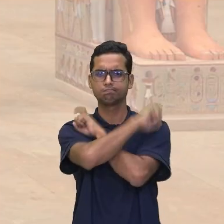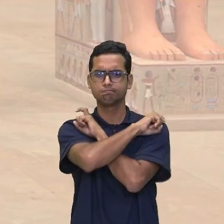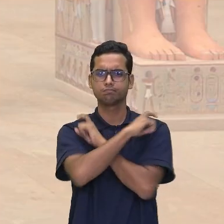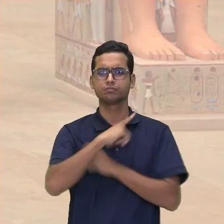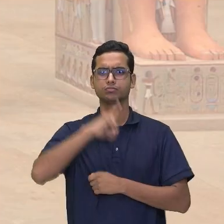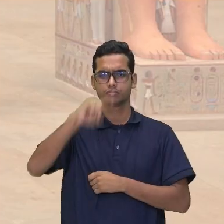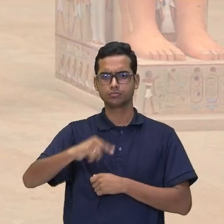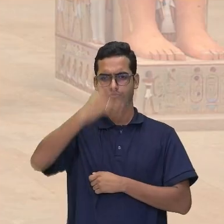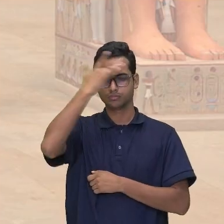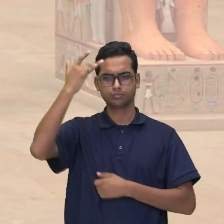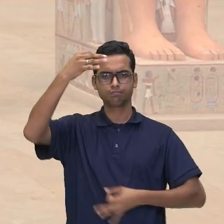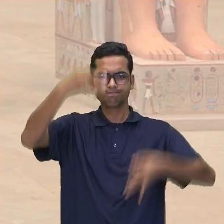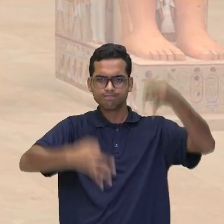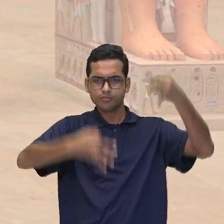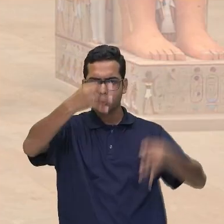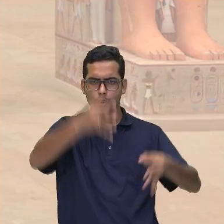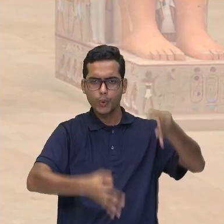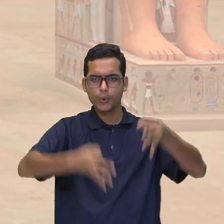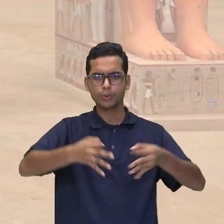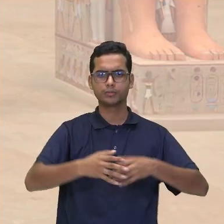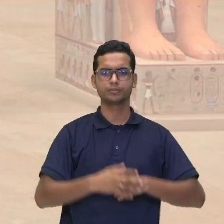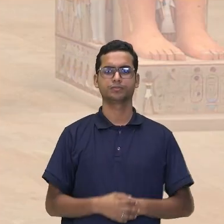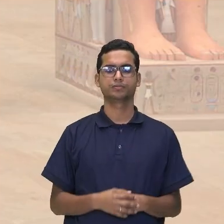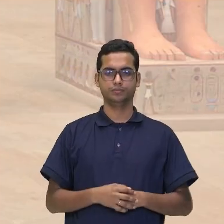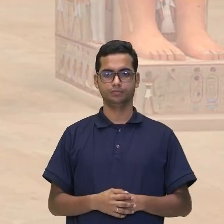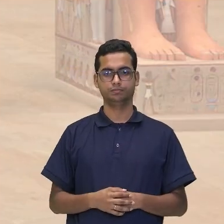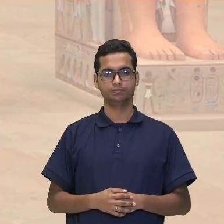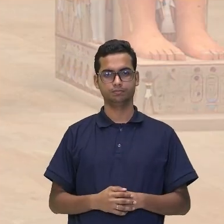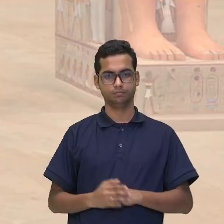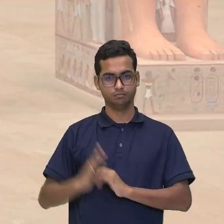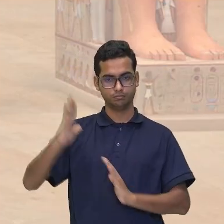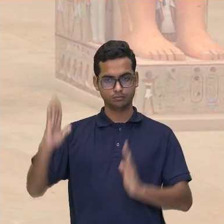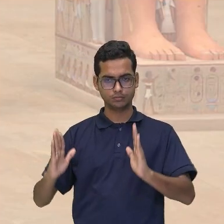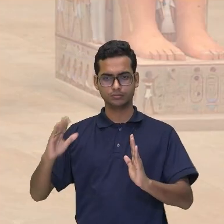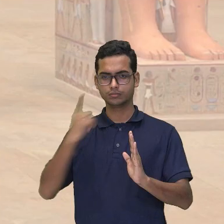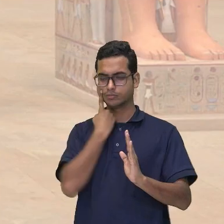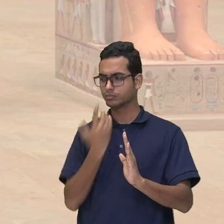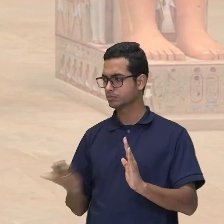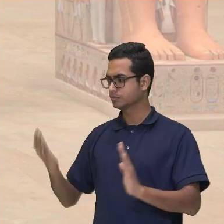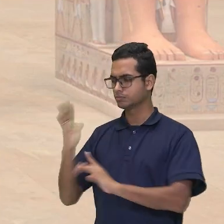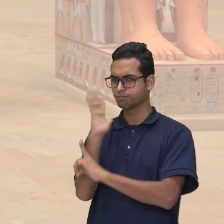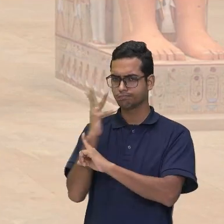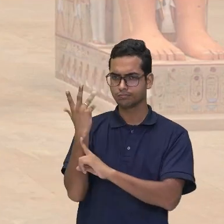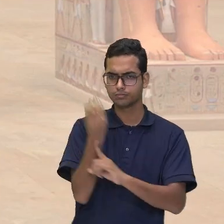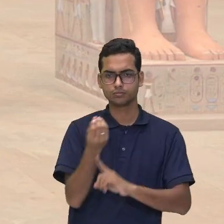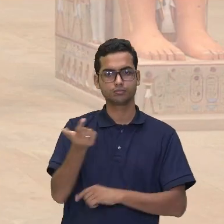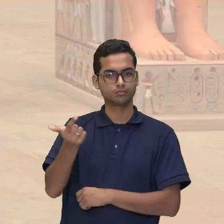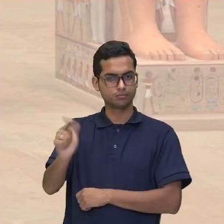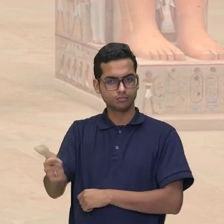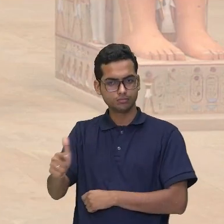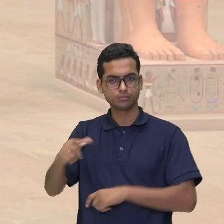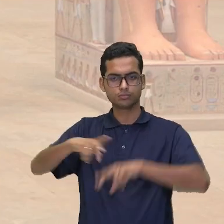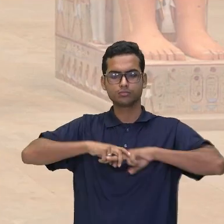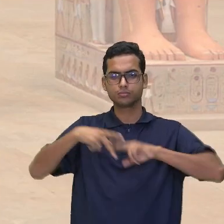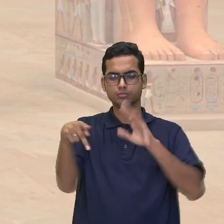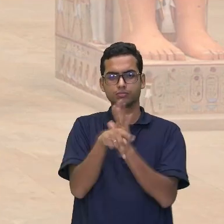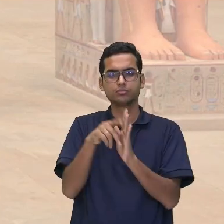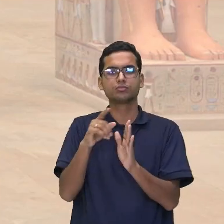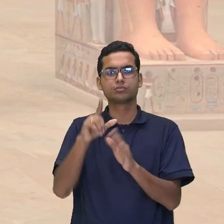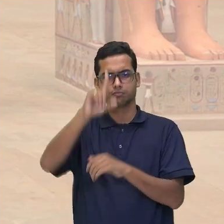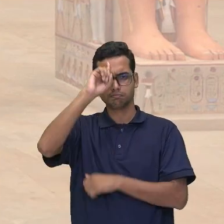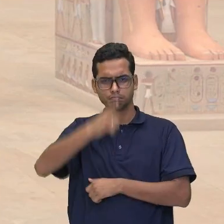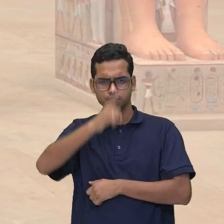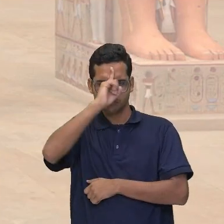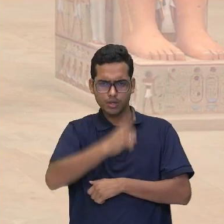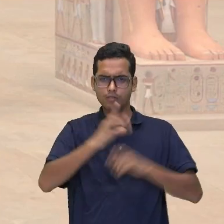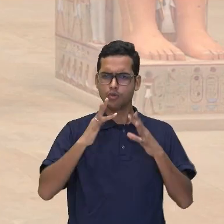nesse período não existia o quê? Não existia o artista, porque quem determinava tudo